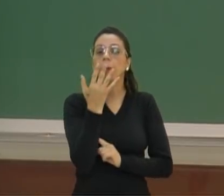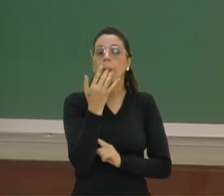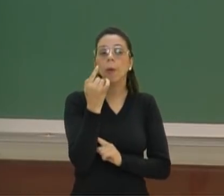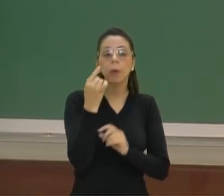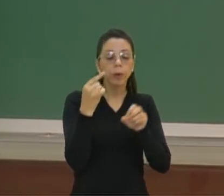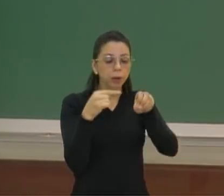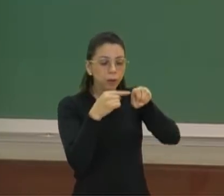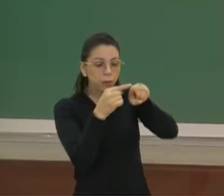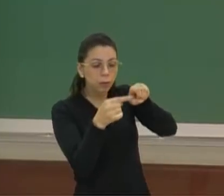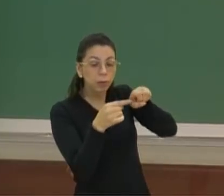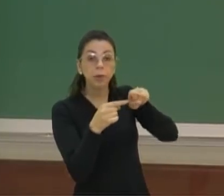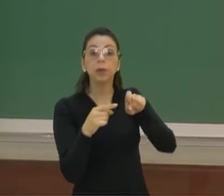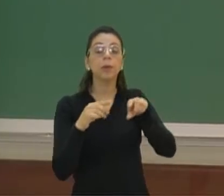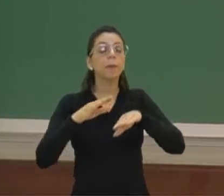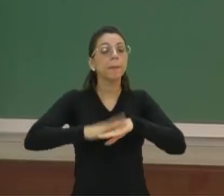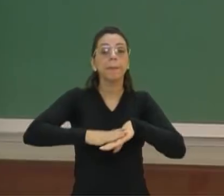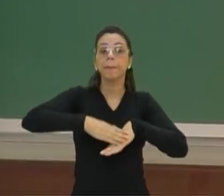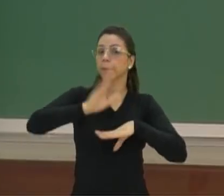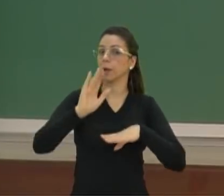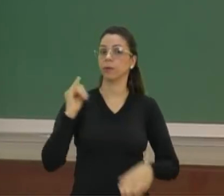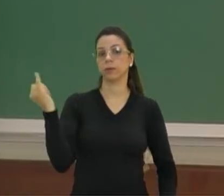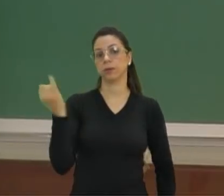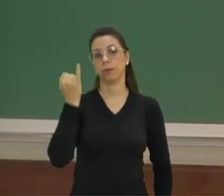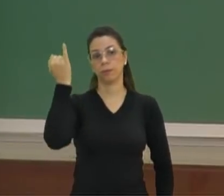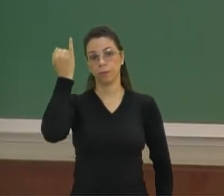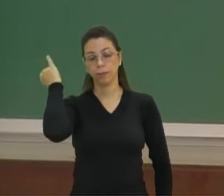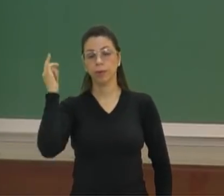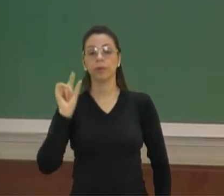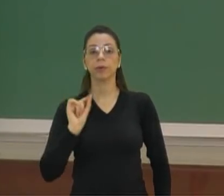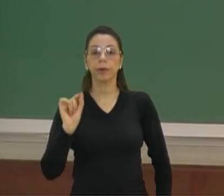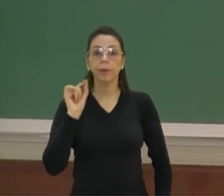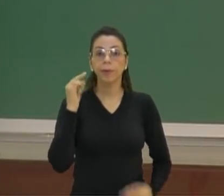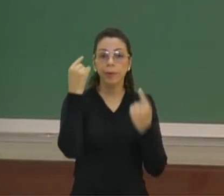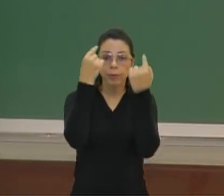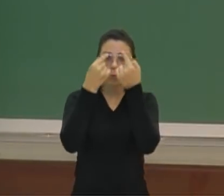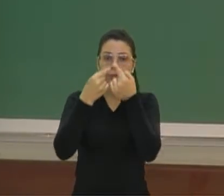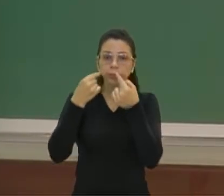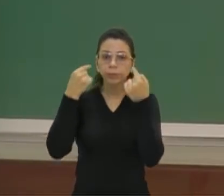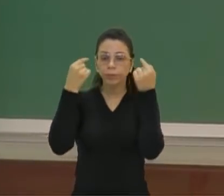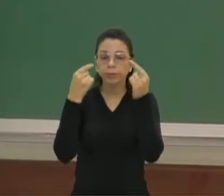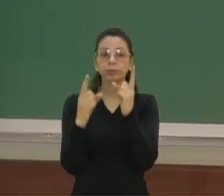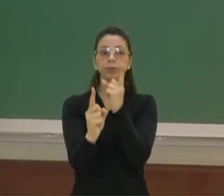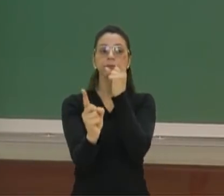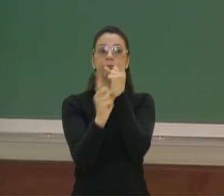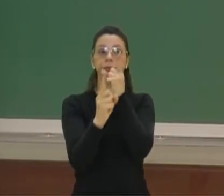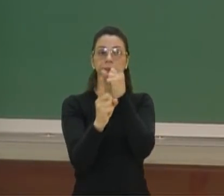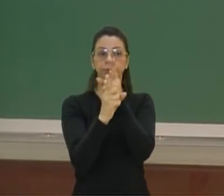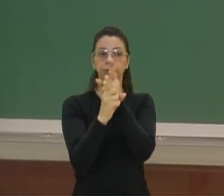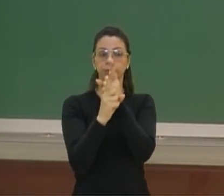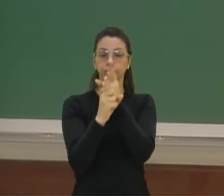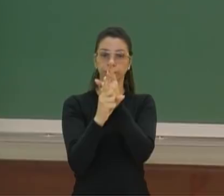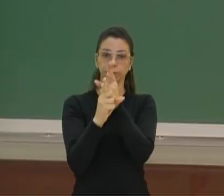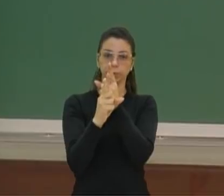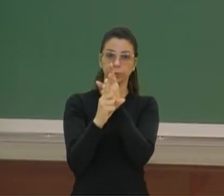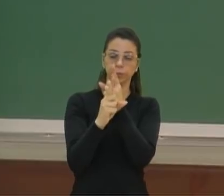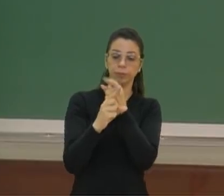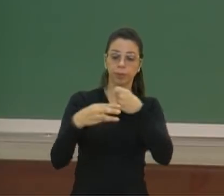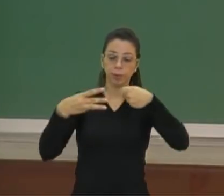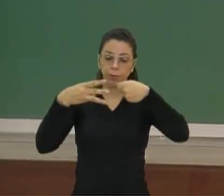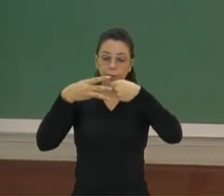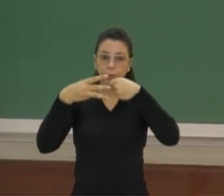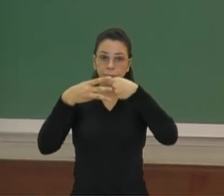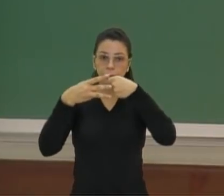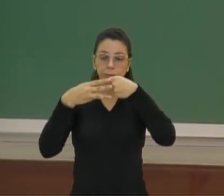mais importante é para a gente relembrar hoje é a região aonde nós encontramos quem? As